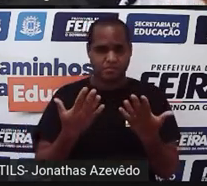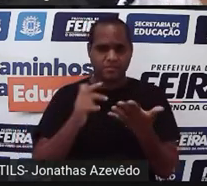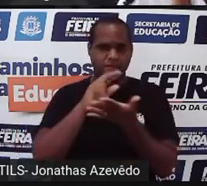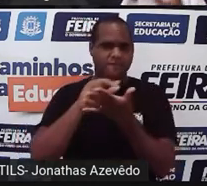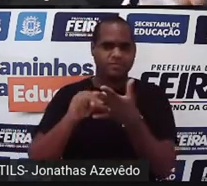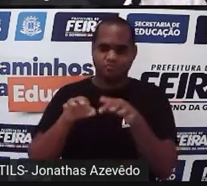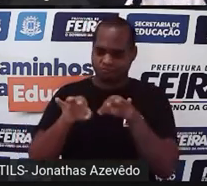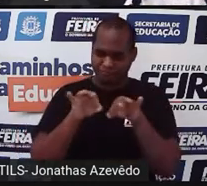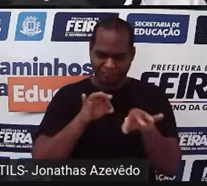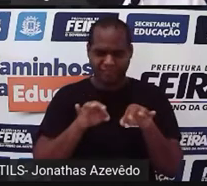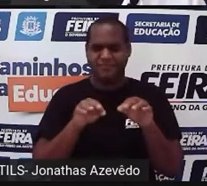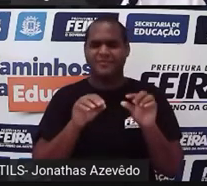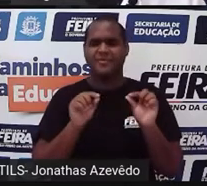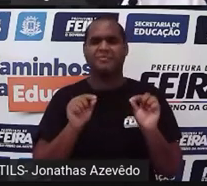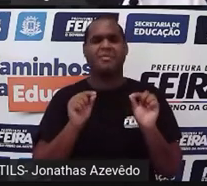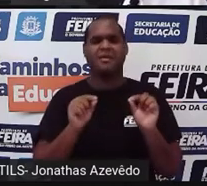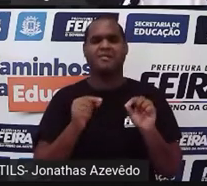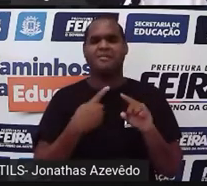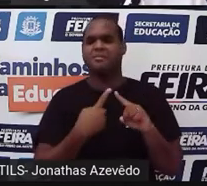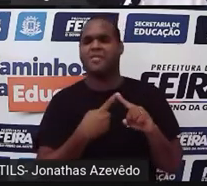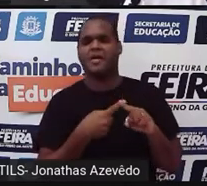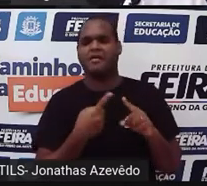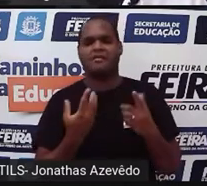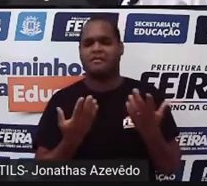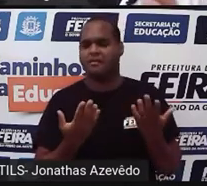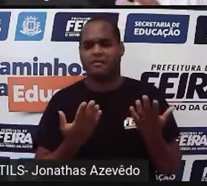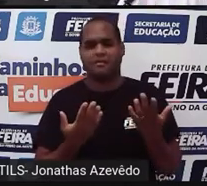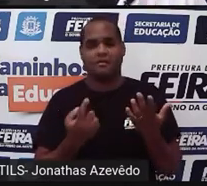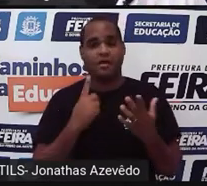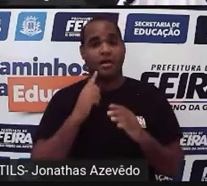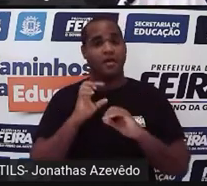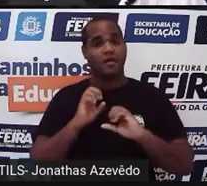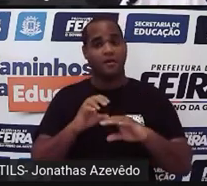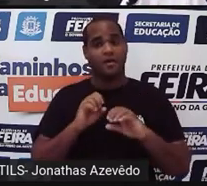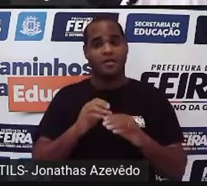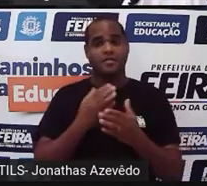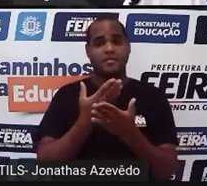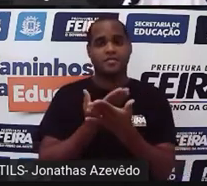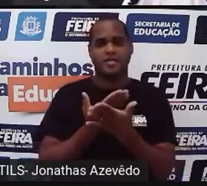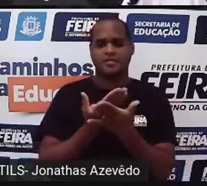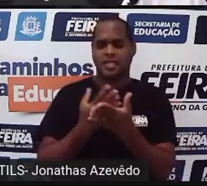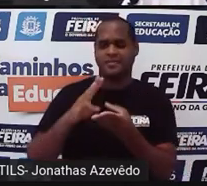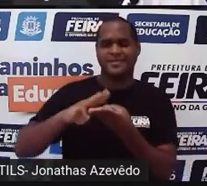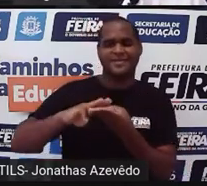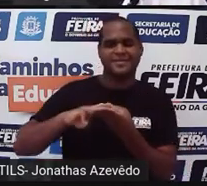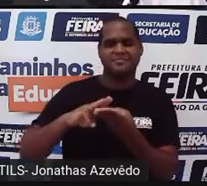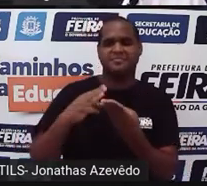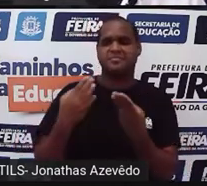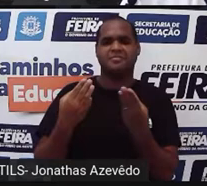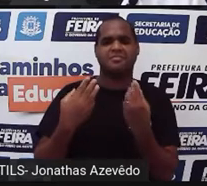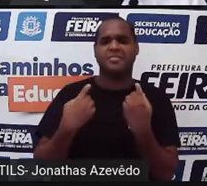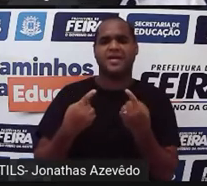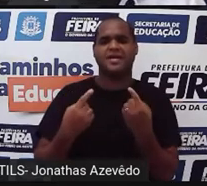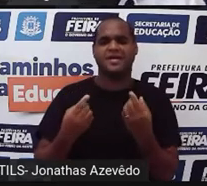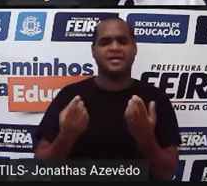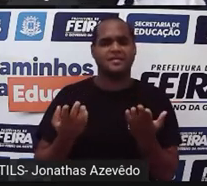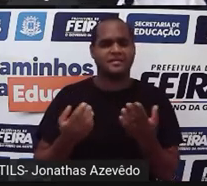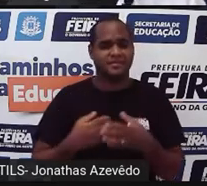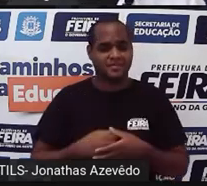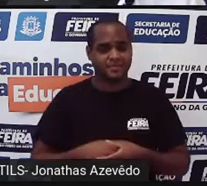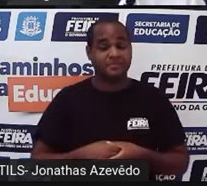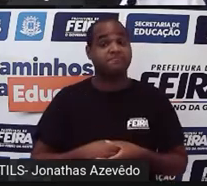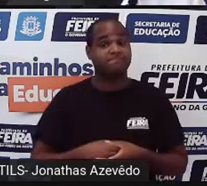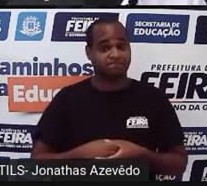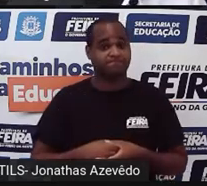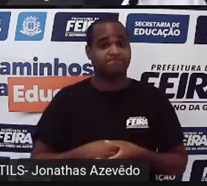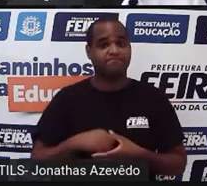da organização para uma aula de matemática? Olha só que coisa bacana, né?